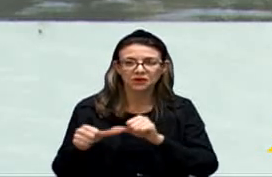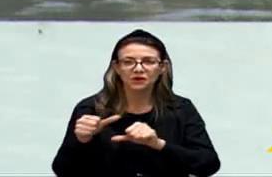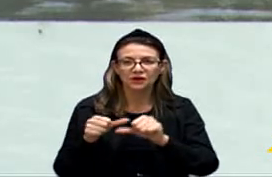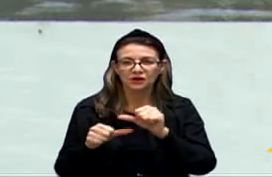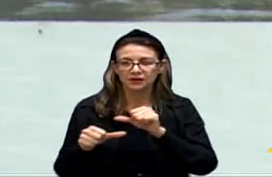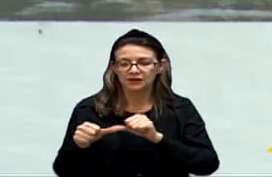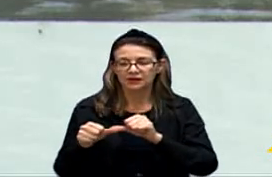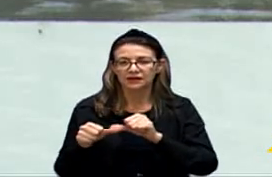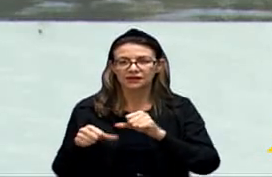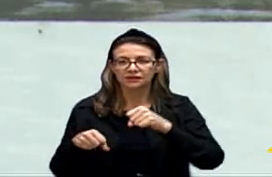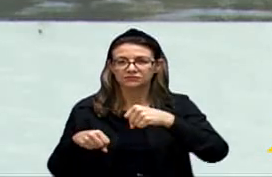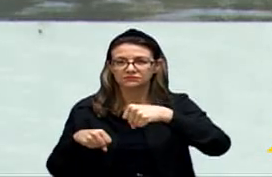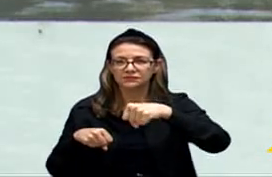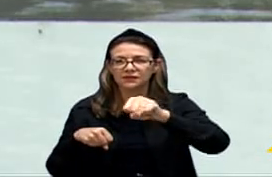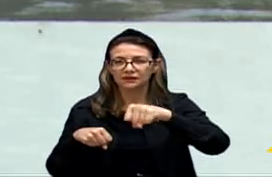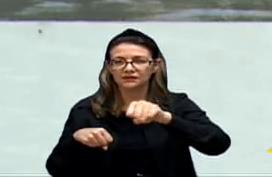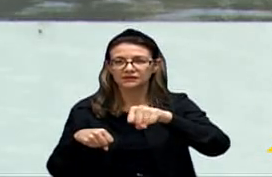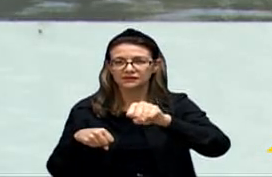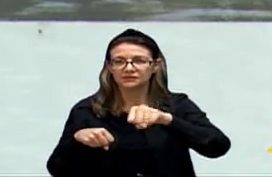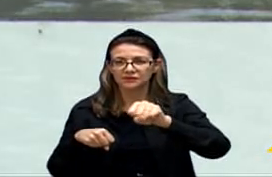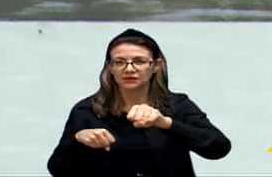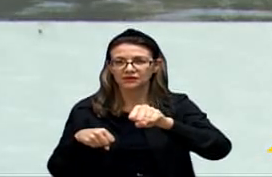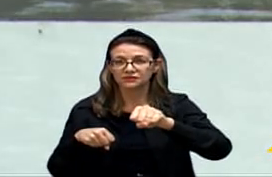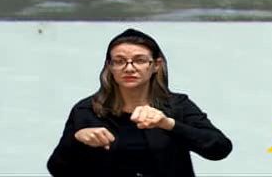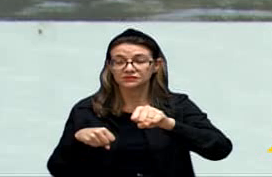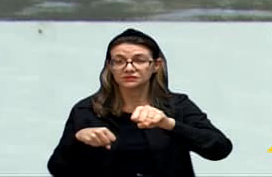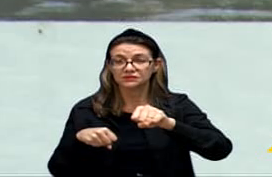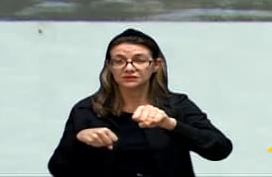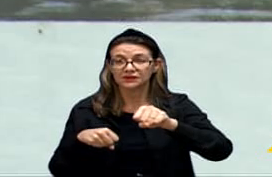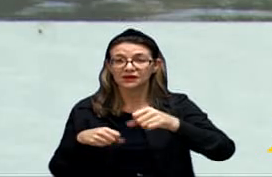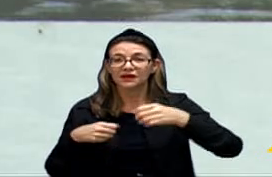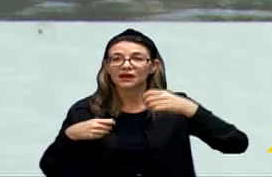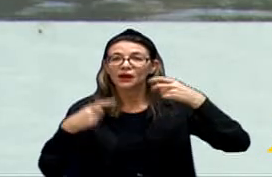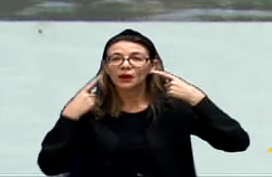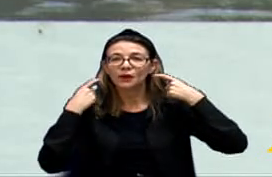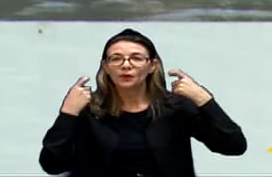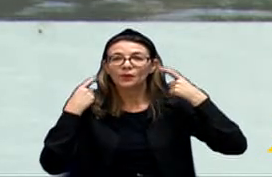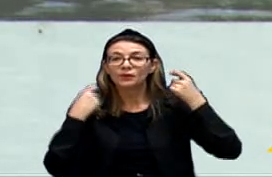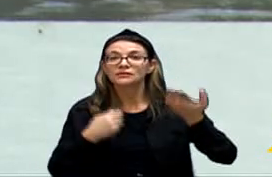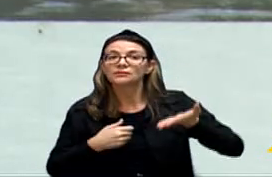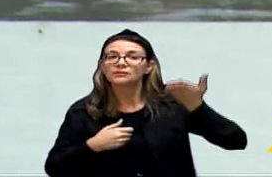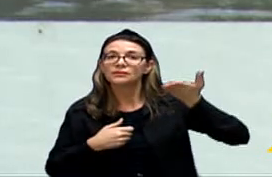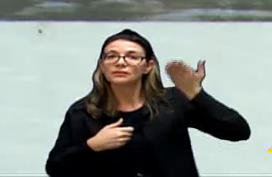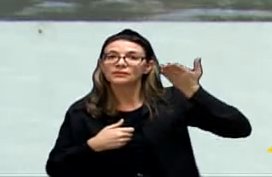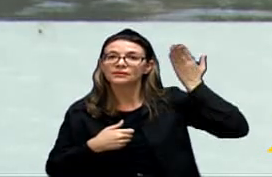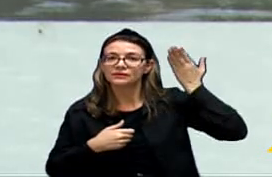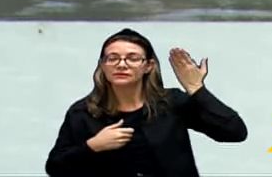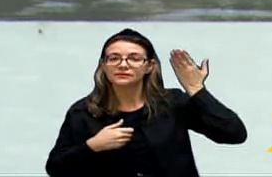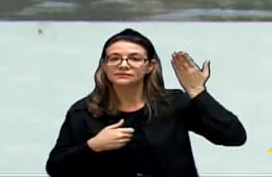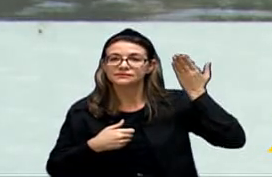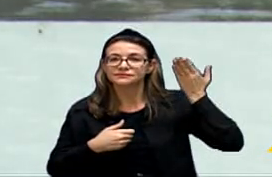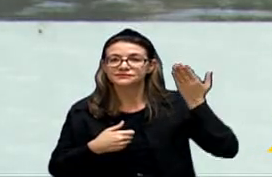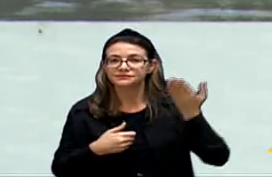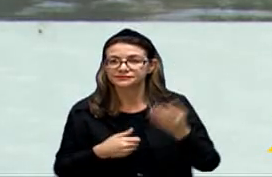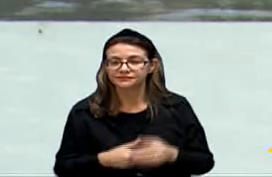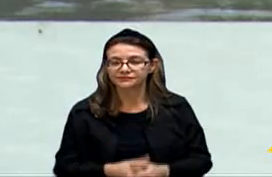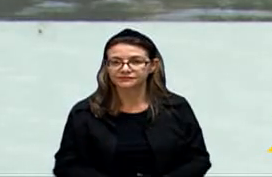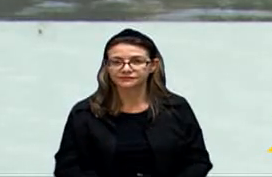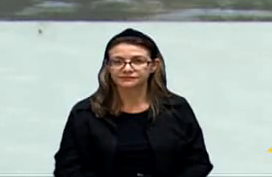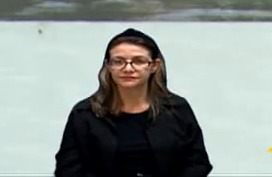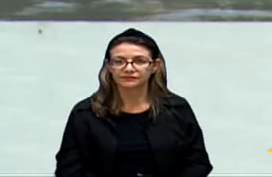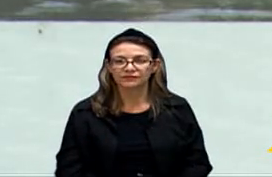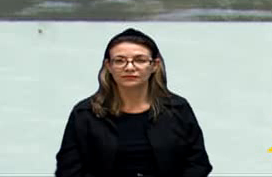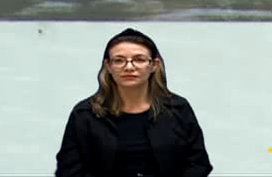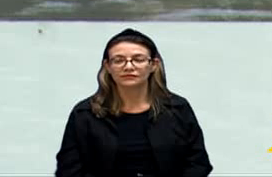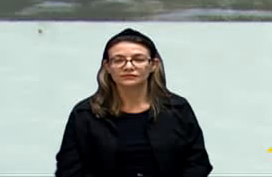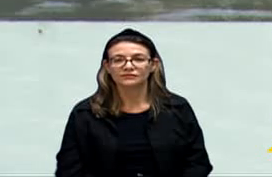intensificam potencialmente o ruído nos escapamentos de veículos motociclísticos fora dos parâmetros